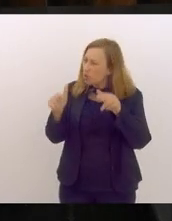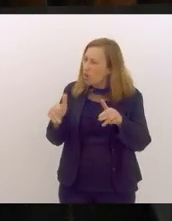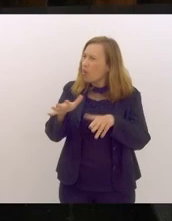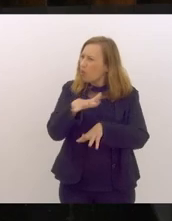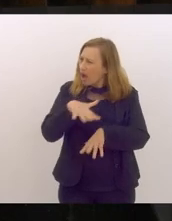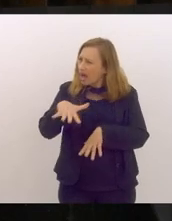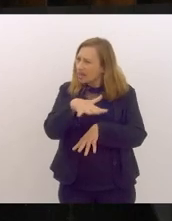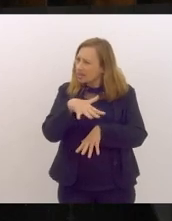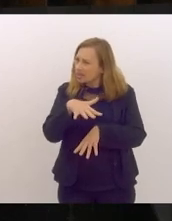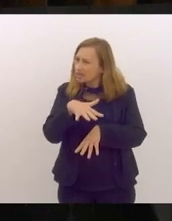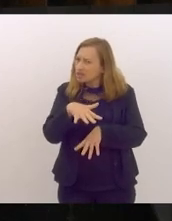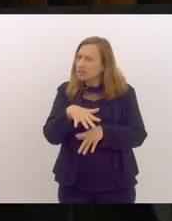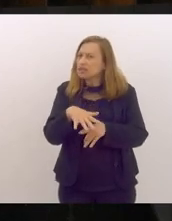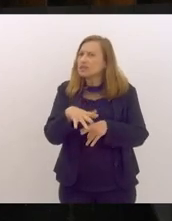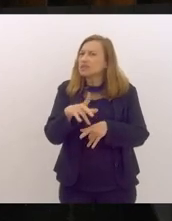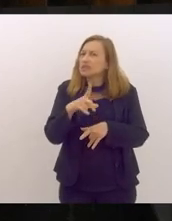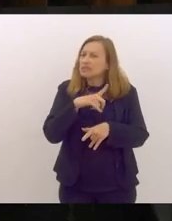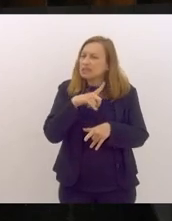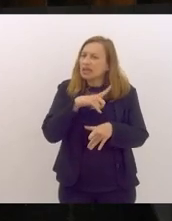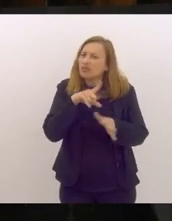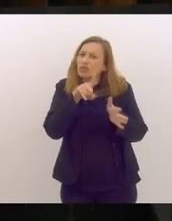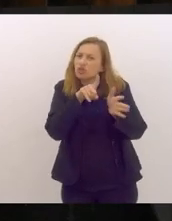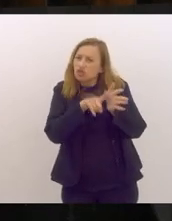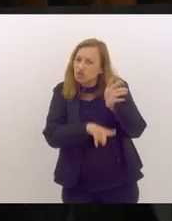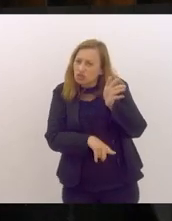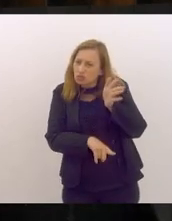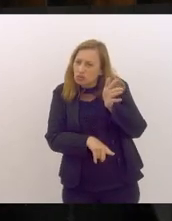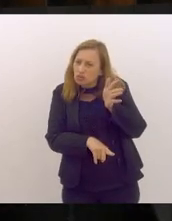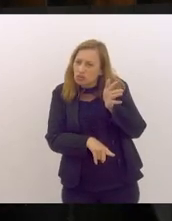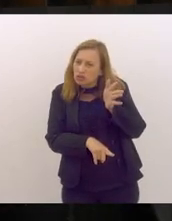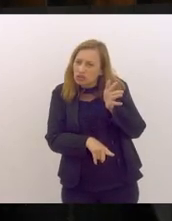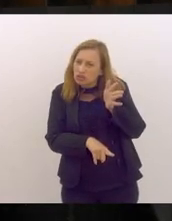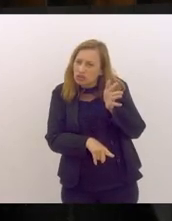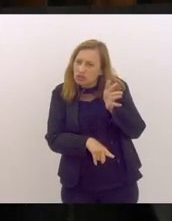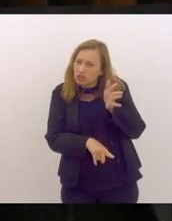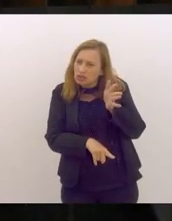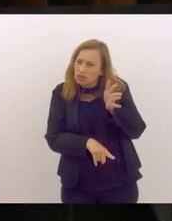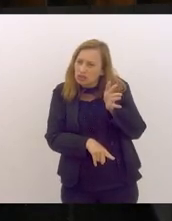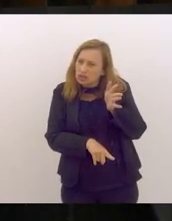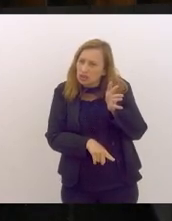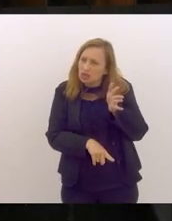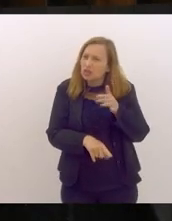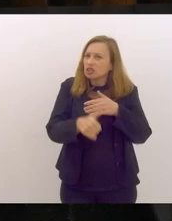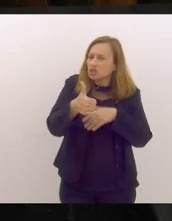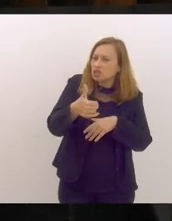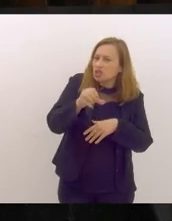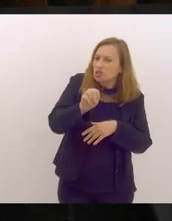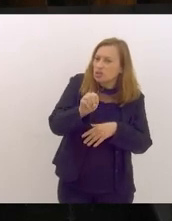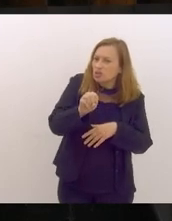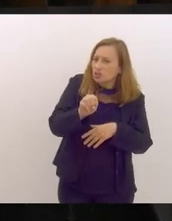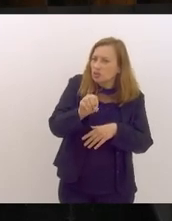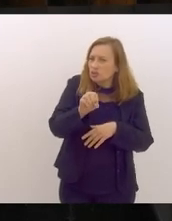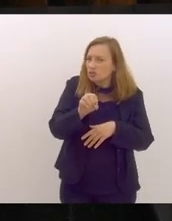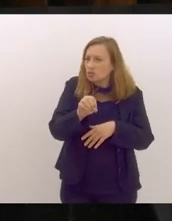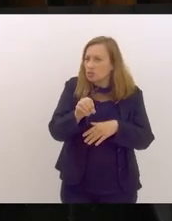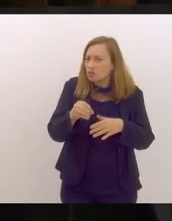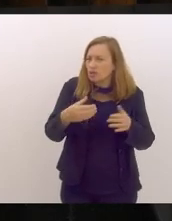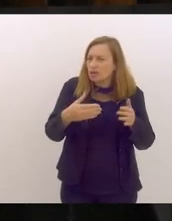setor que teve uma redução de alíquota de 18% para